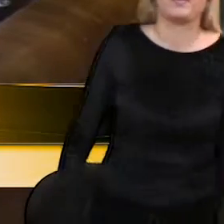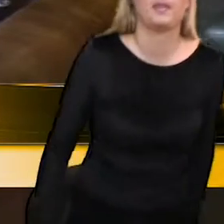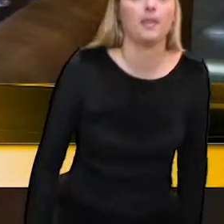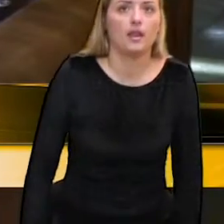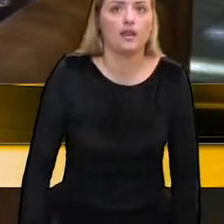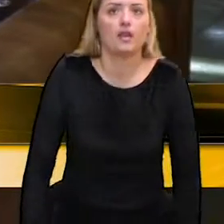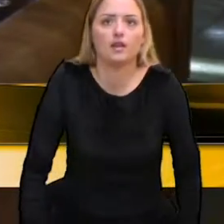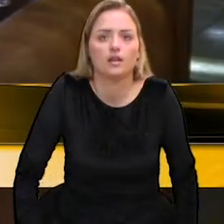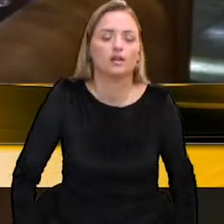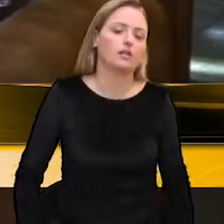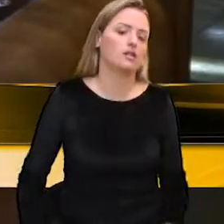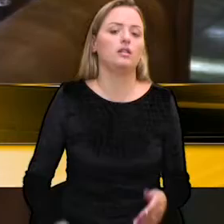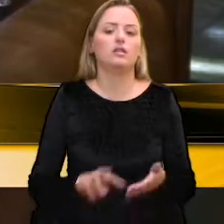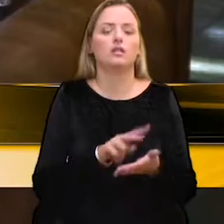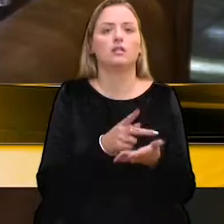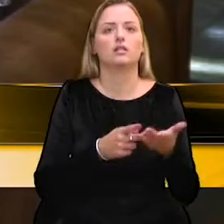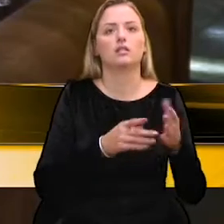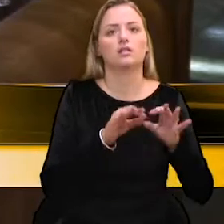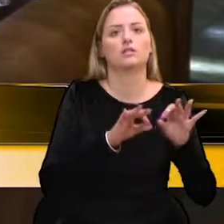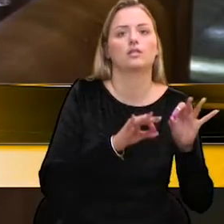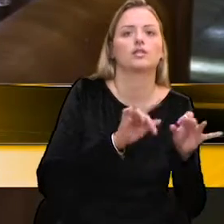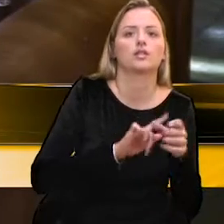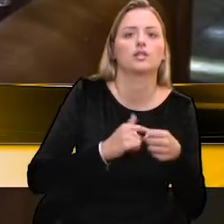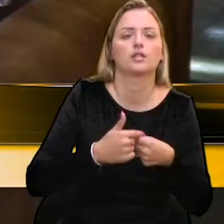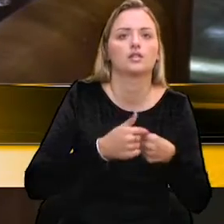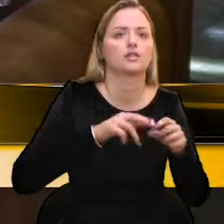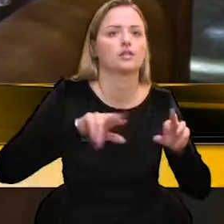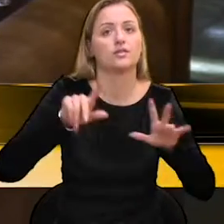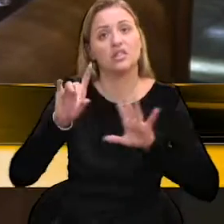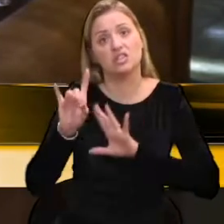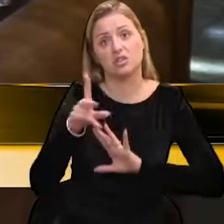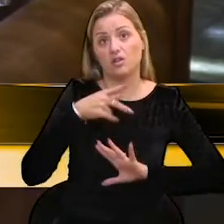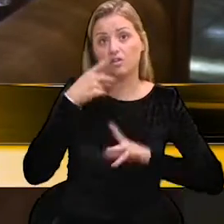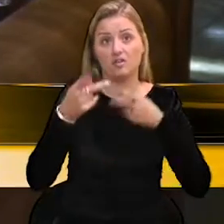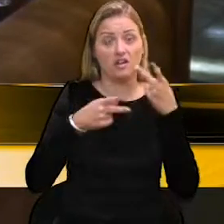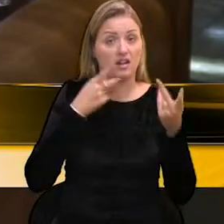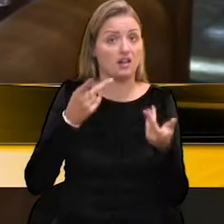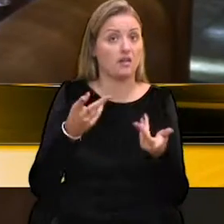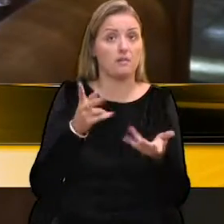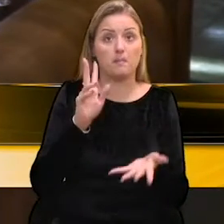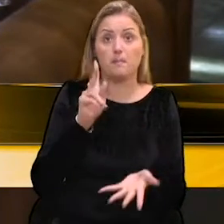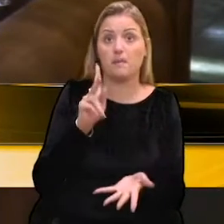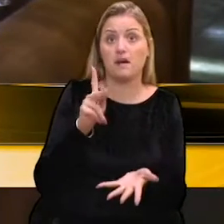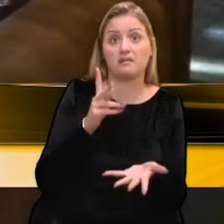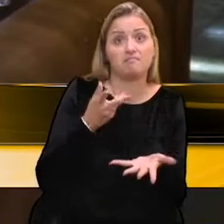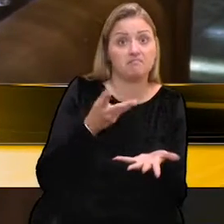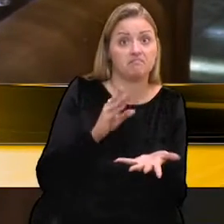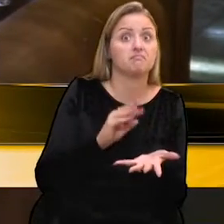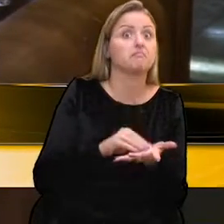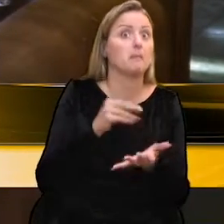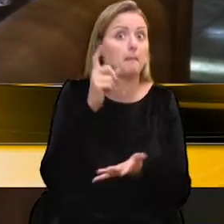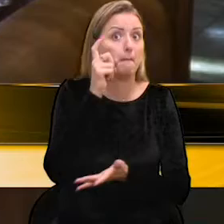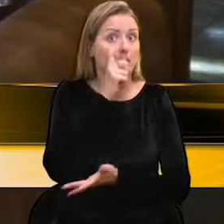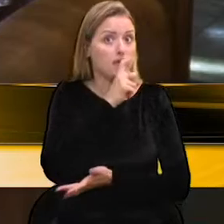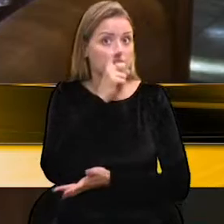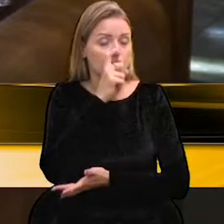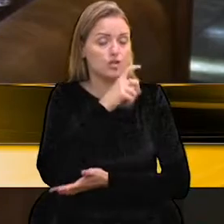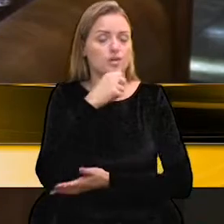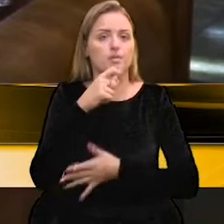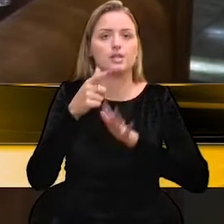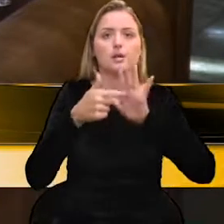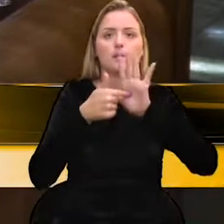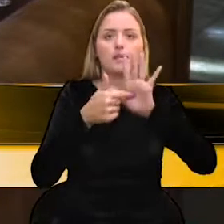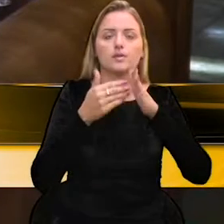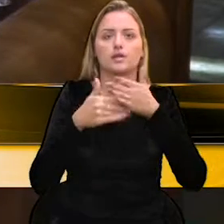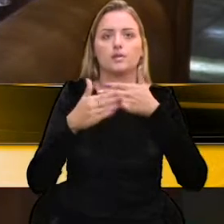da Uva terá um apoio para ser realizada, foi uma falácia, foi uma inverdade, e isso que precisa ficar bem claro para a